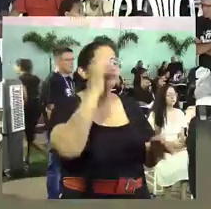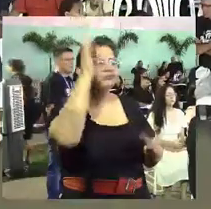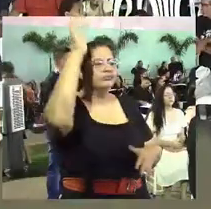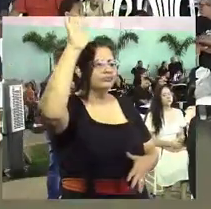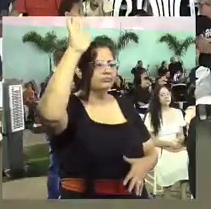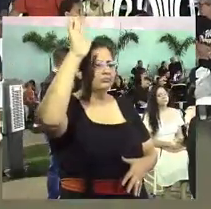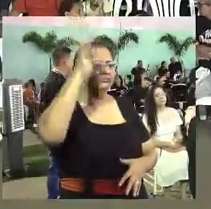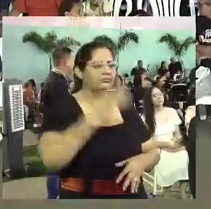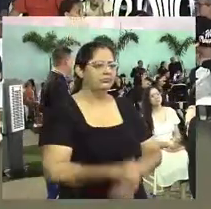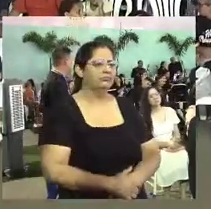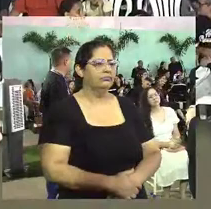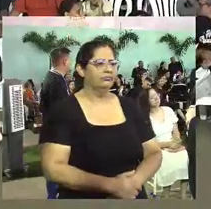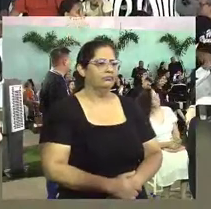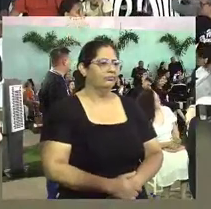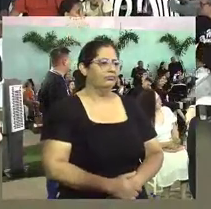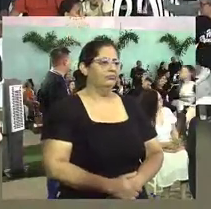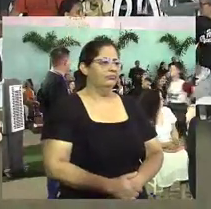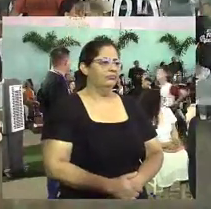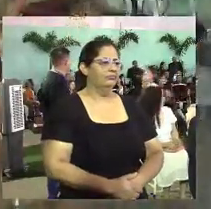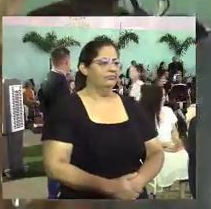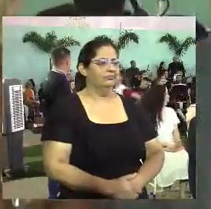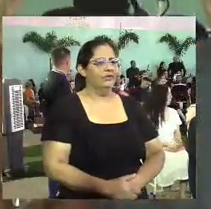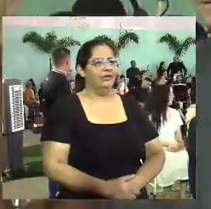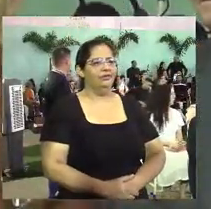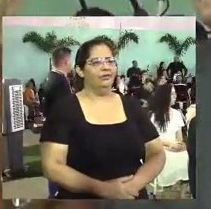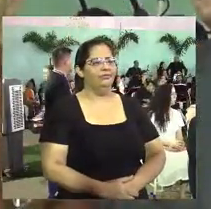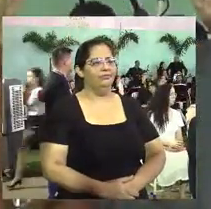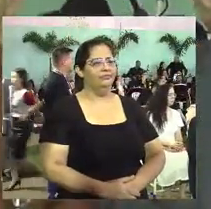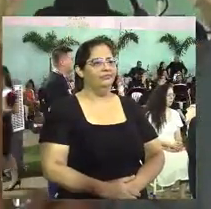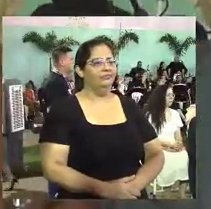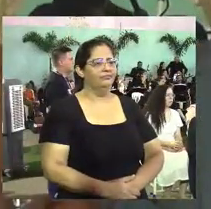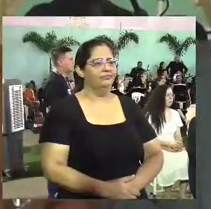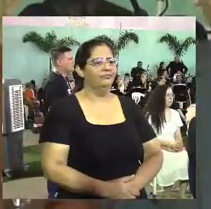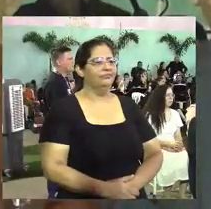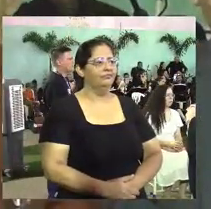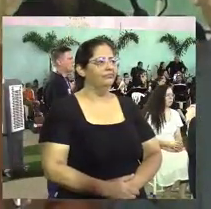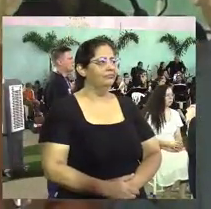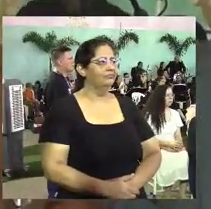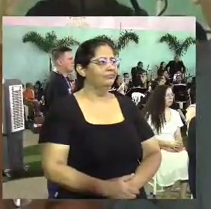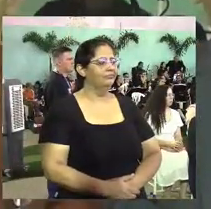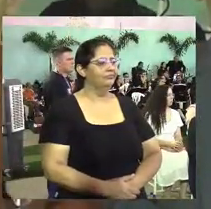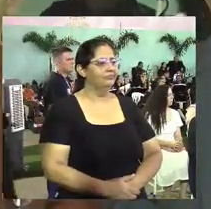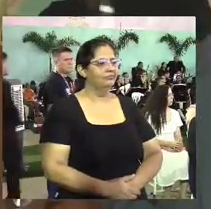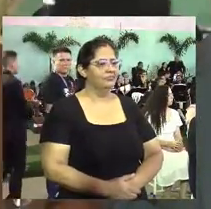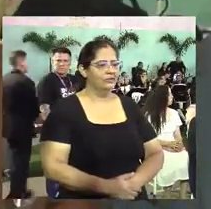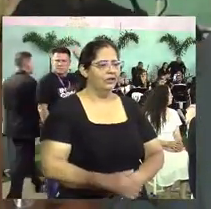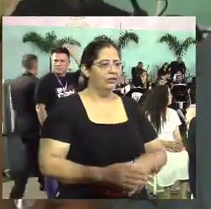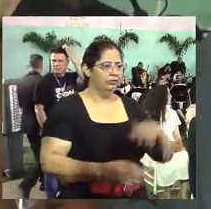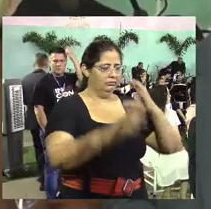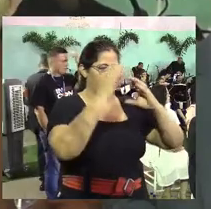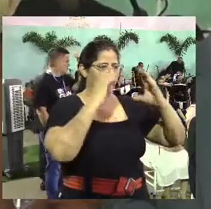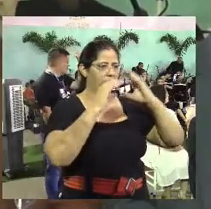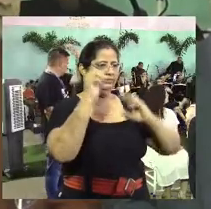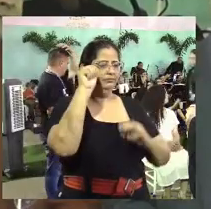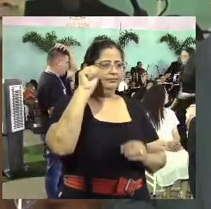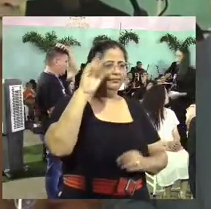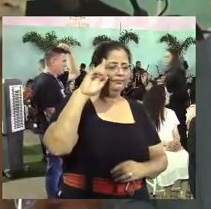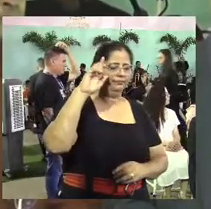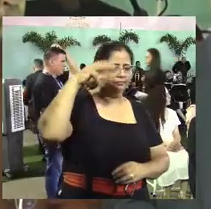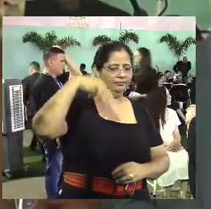Amém Deus abençoe muito obrigado está conosco também cantou Armando Filho